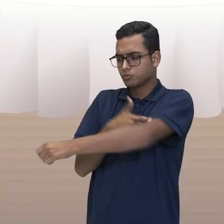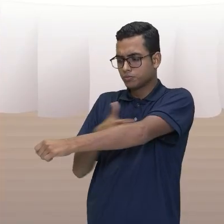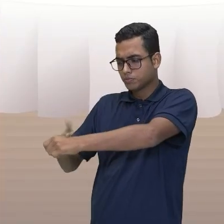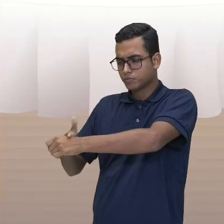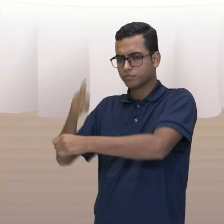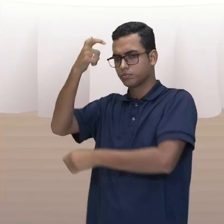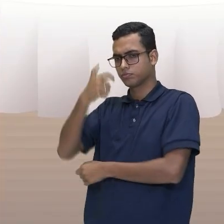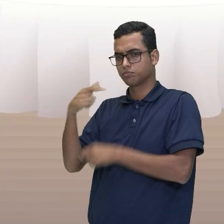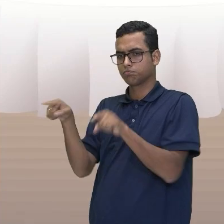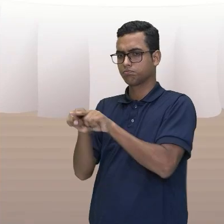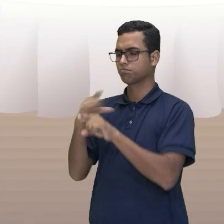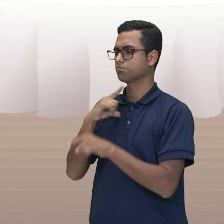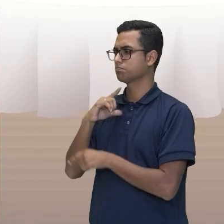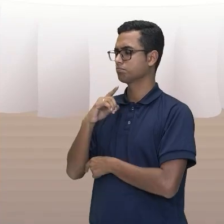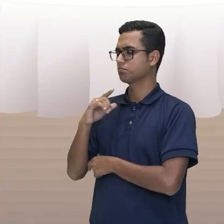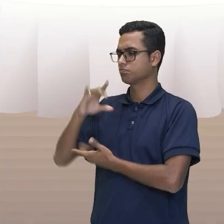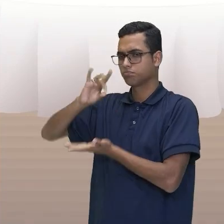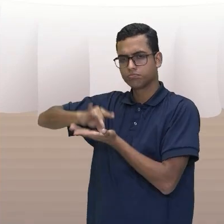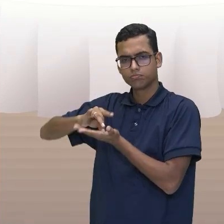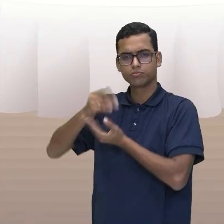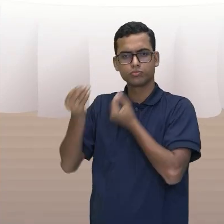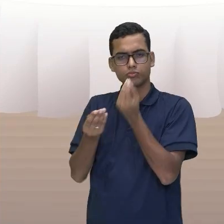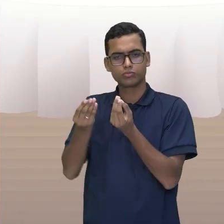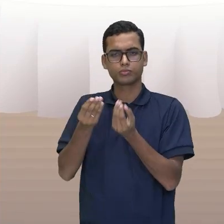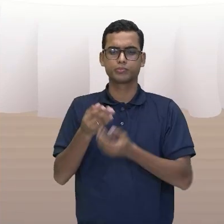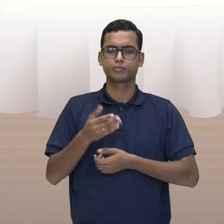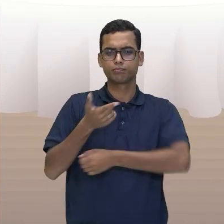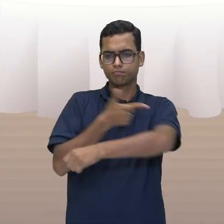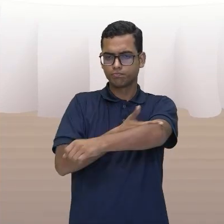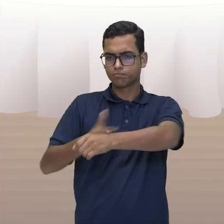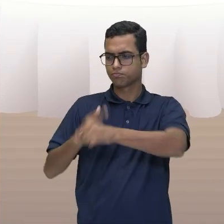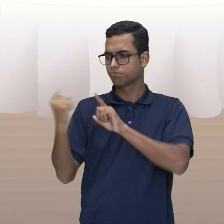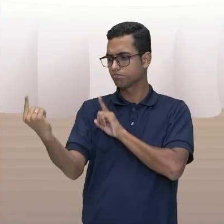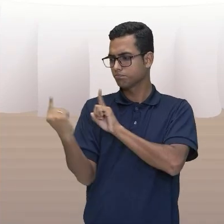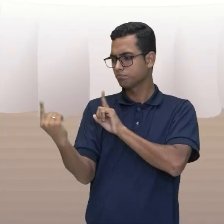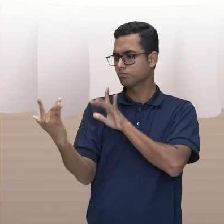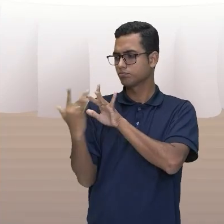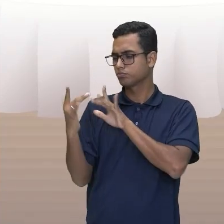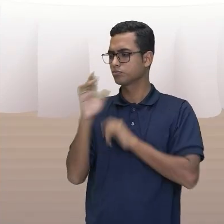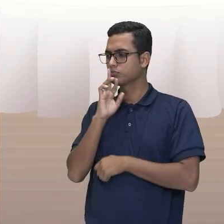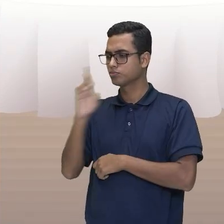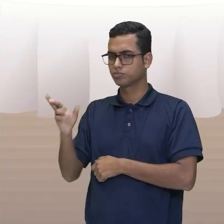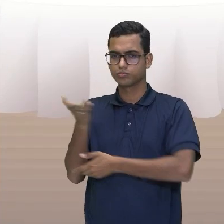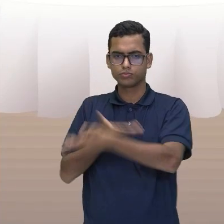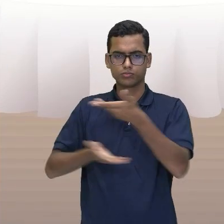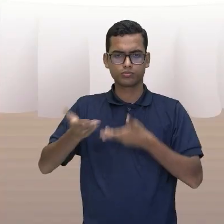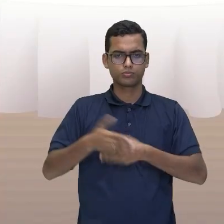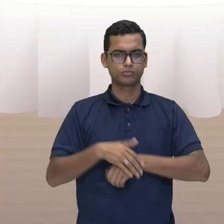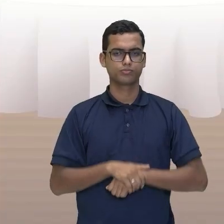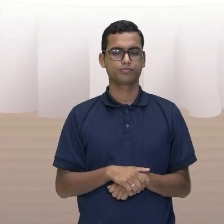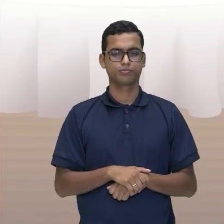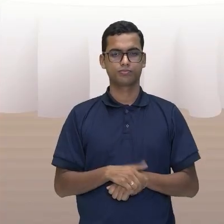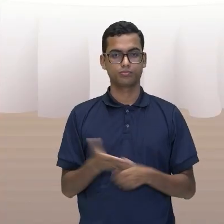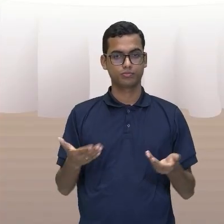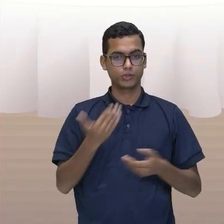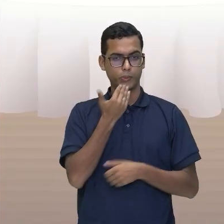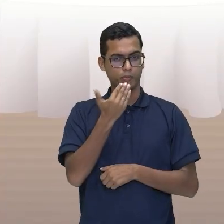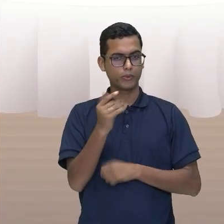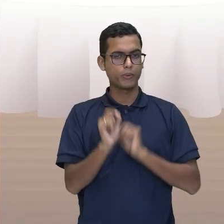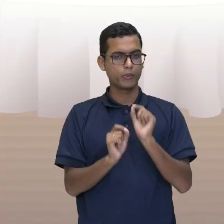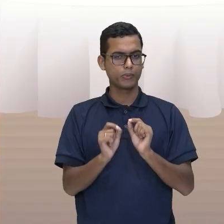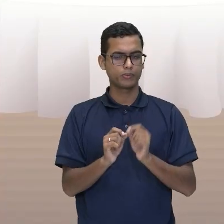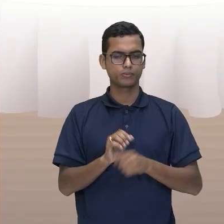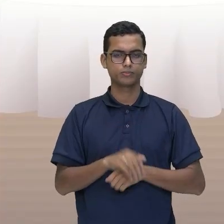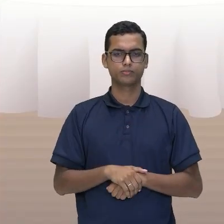direcionar ela, né? Vou trabalhar com ela de uma forma educada. Vamos ver o que elas vão pedir agora. Yes, can I have a pepperoni